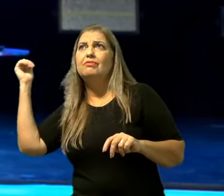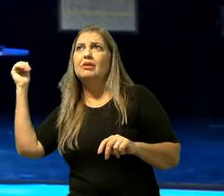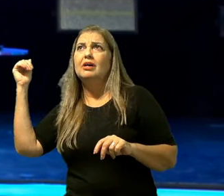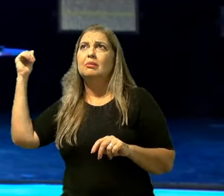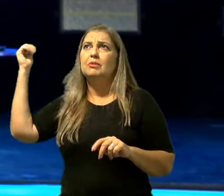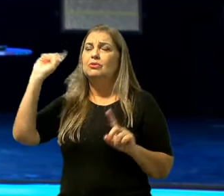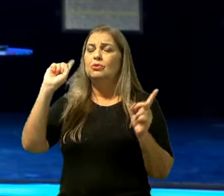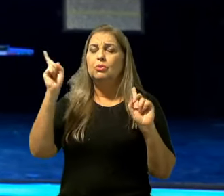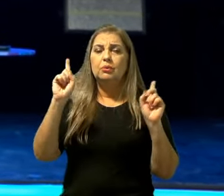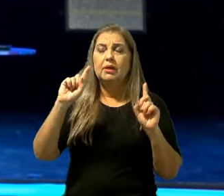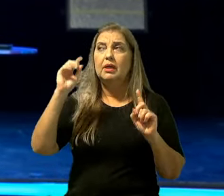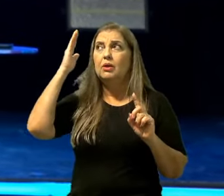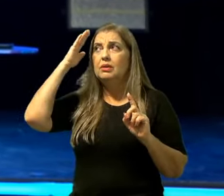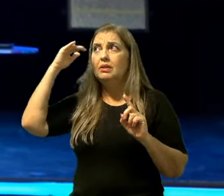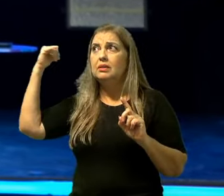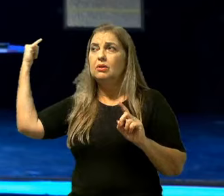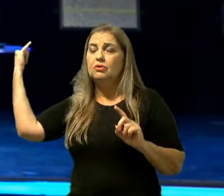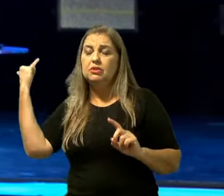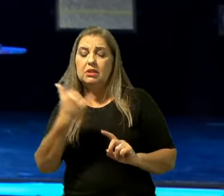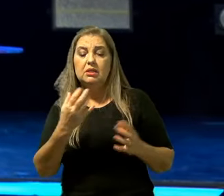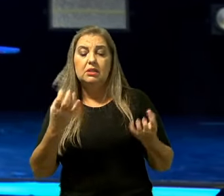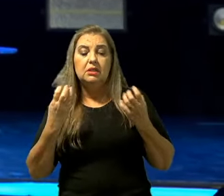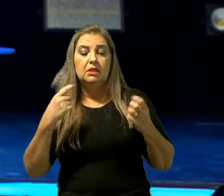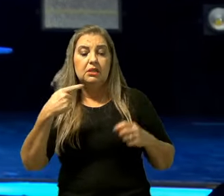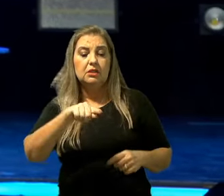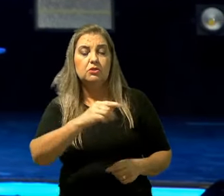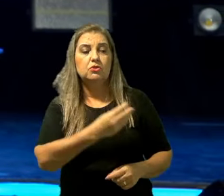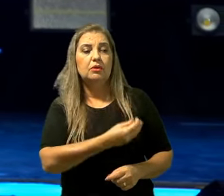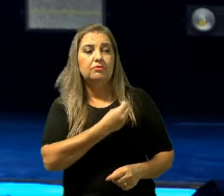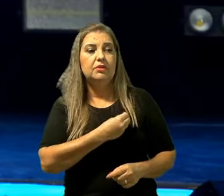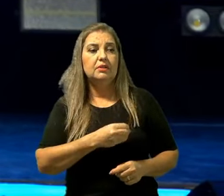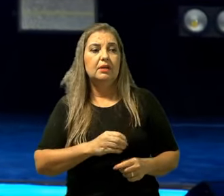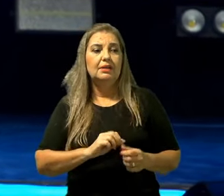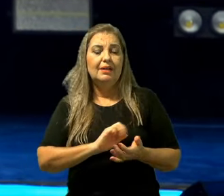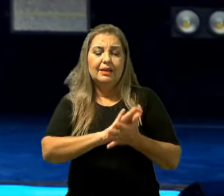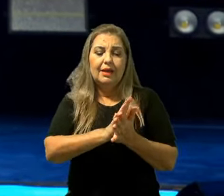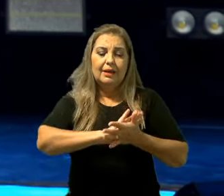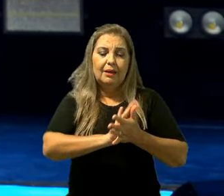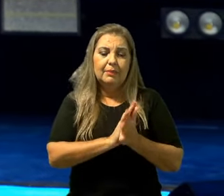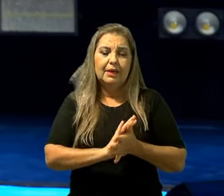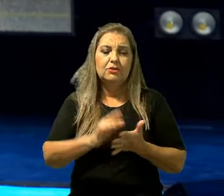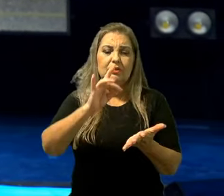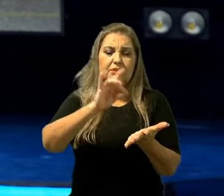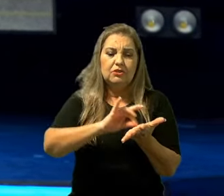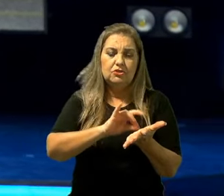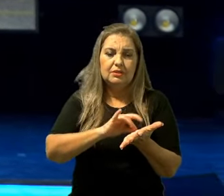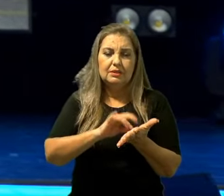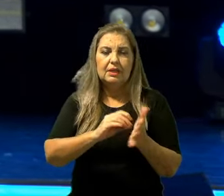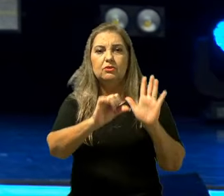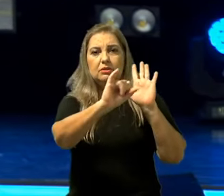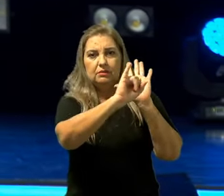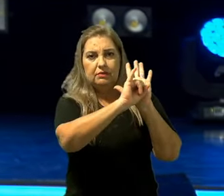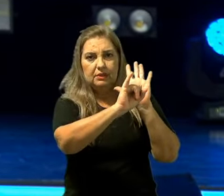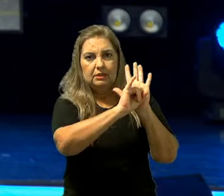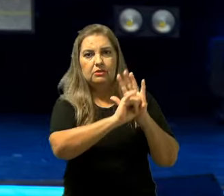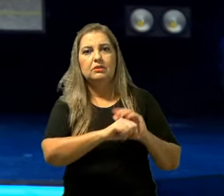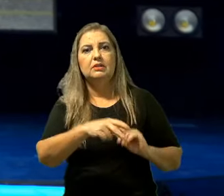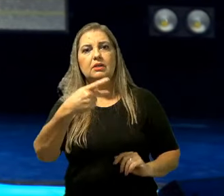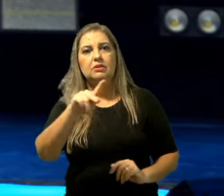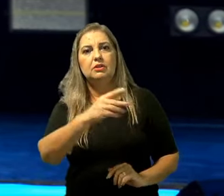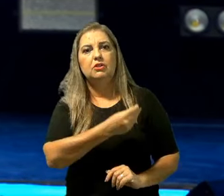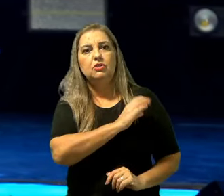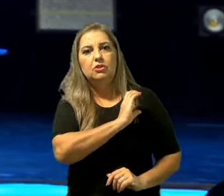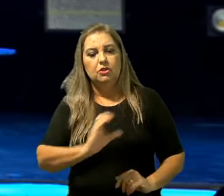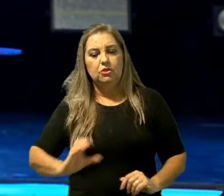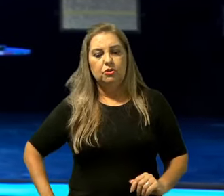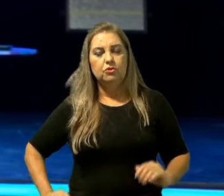a seu respeito. A todo tempo ele está tentando distorcer a sua real identidade em Cristo Jesus. Ele quer que você se veja como um amassador de